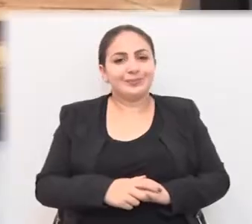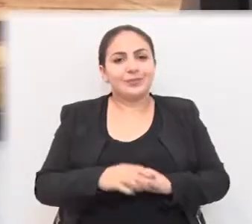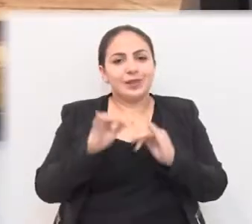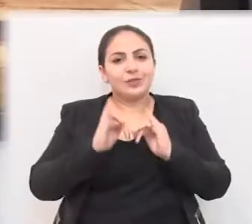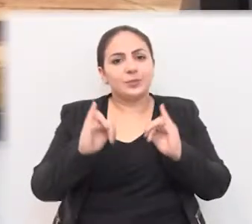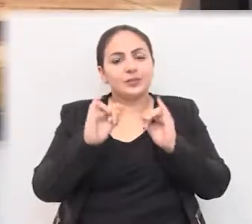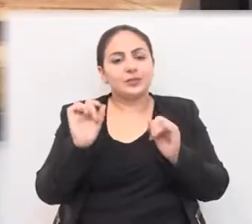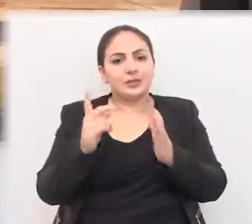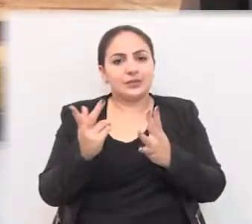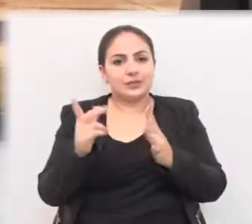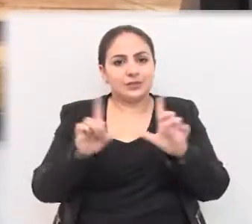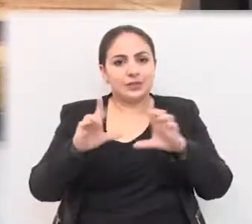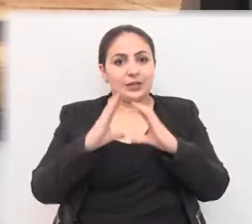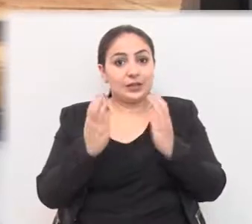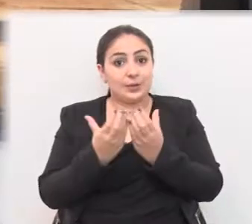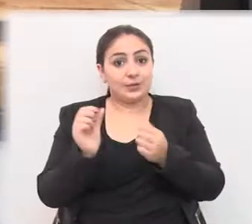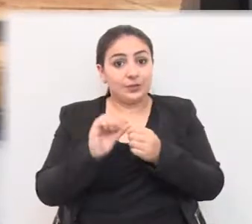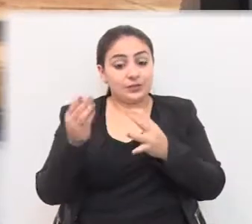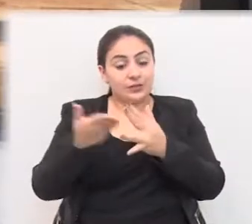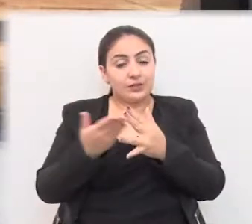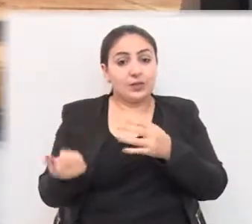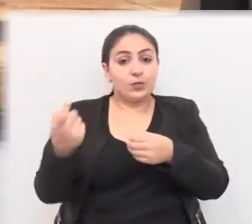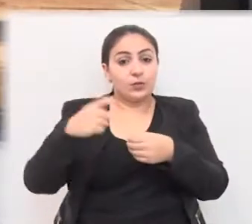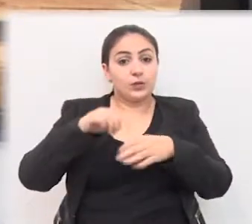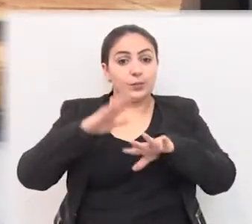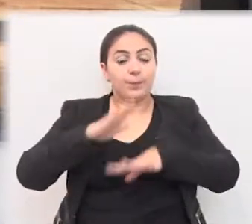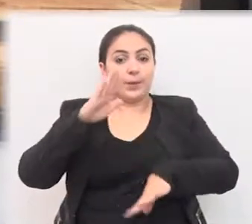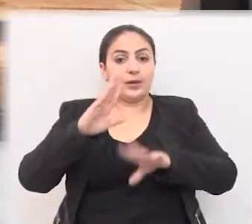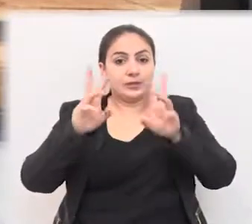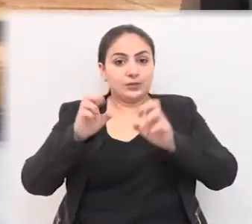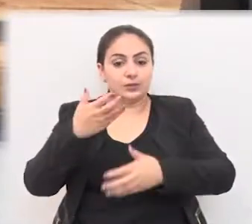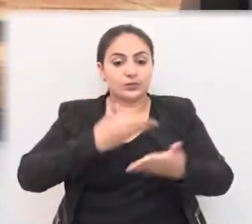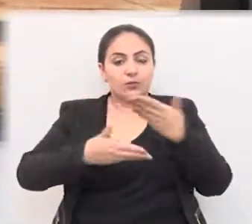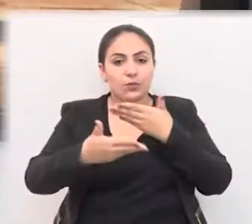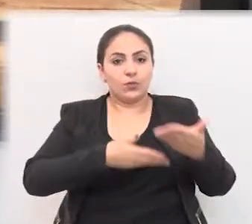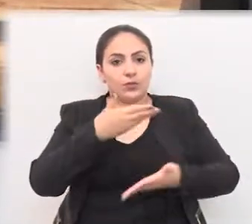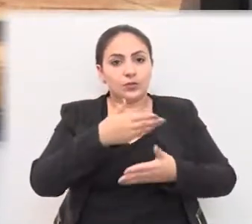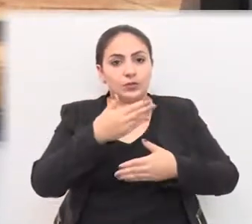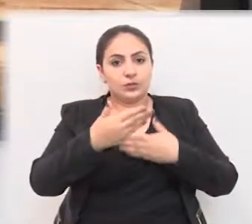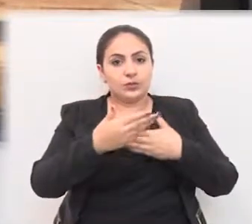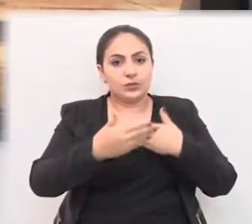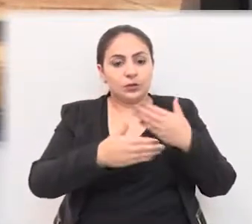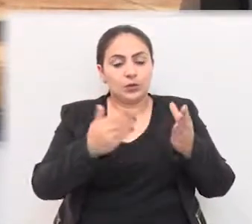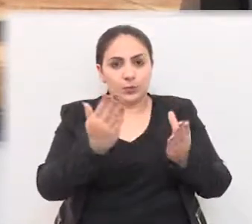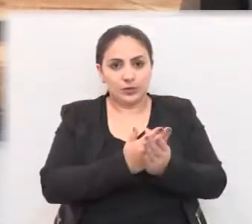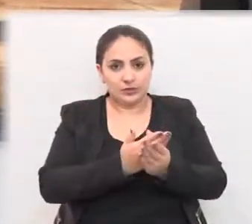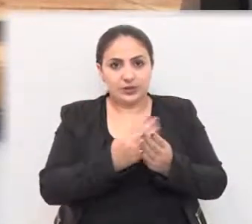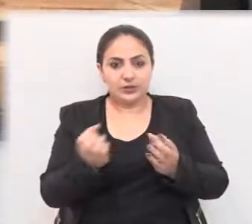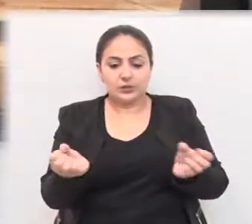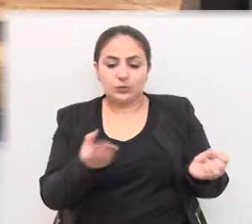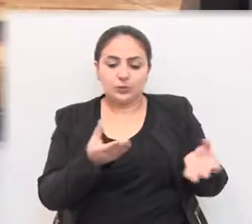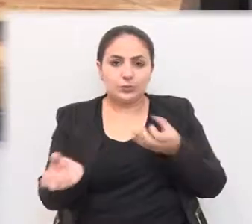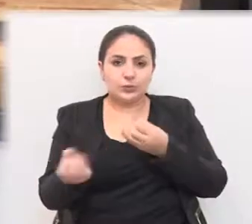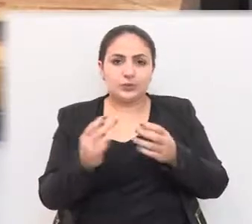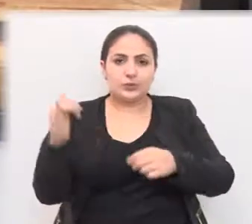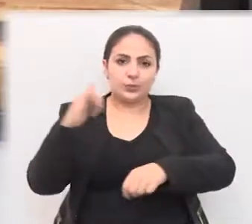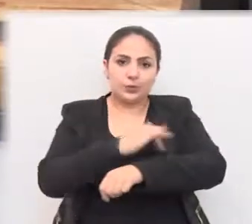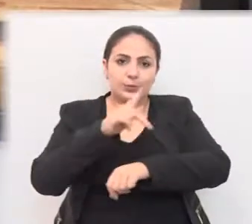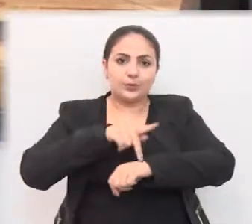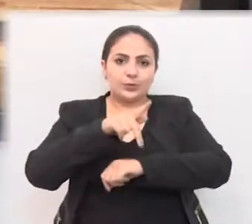O Jornal da Câmara faz agora o intervalo, mas em seguida retornamos com os outros envolvidos no processo de modernização